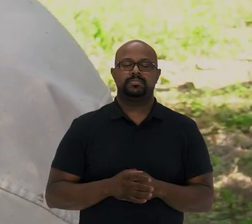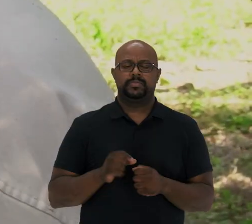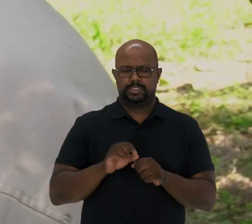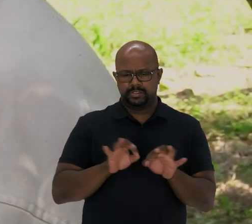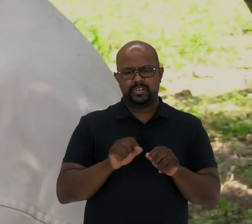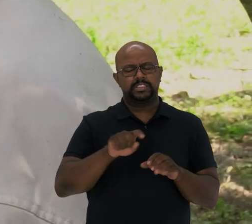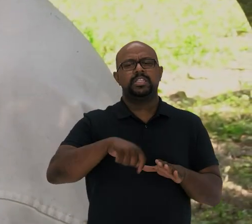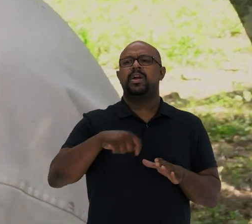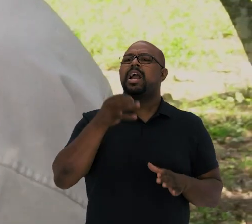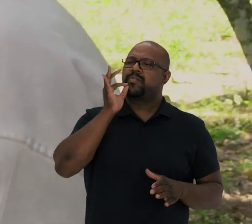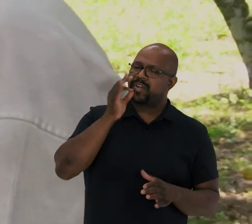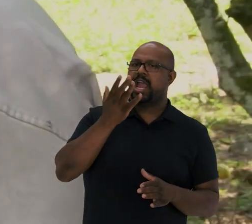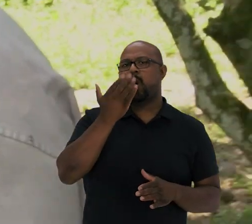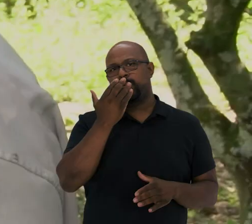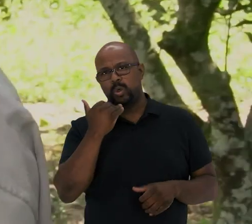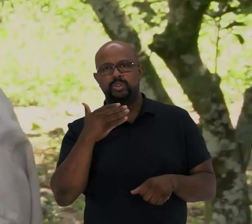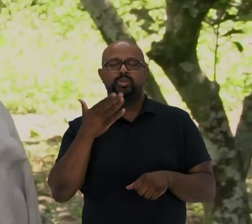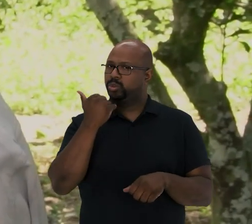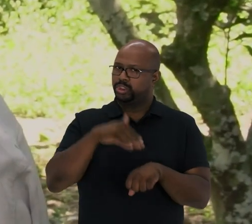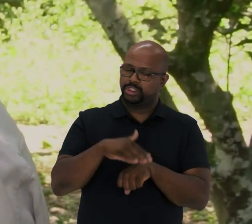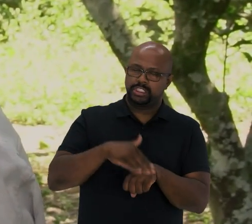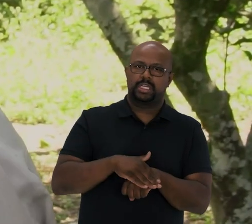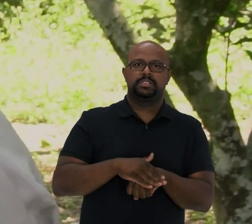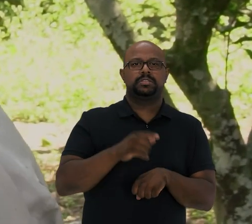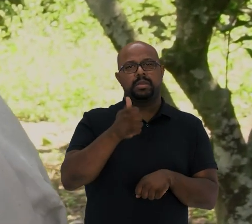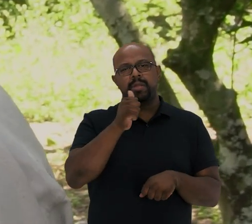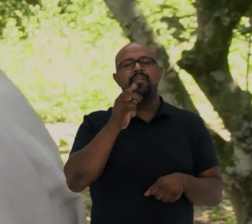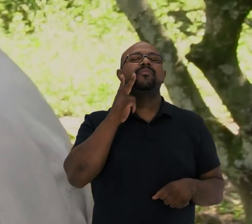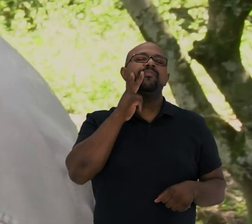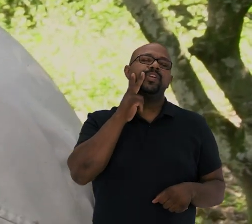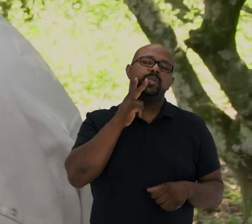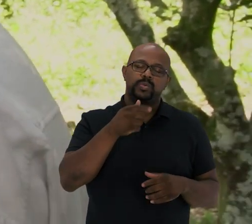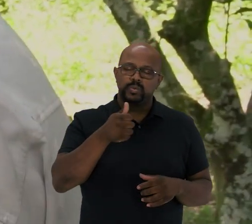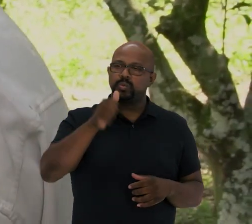A gente fazia o café, fazia o almoço, a janta, tomava um vinhozinho